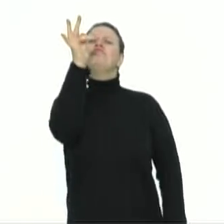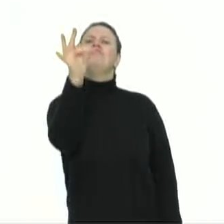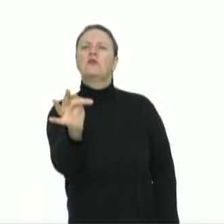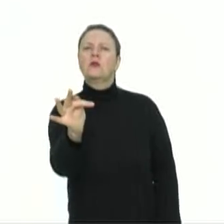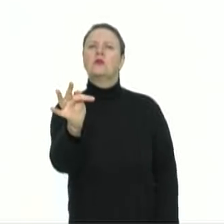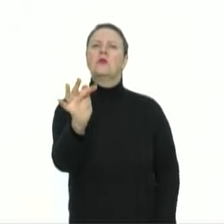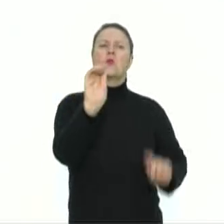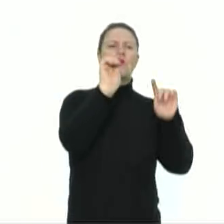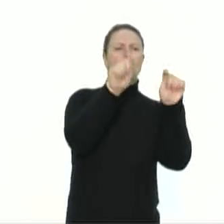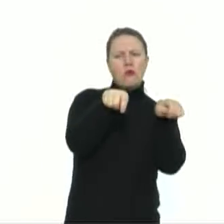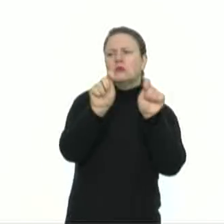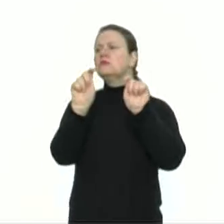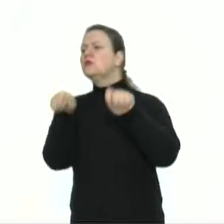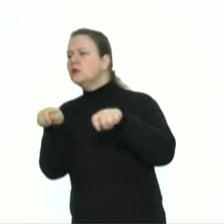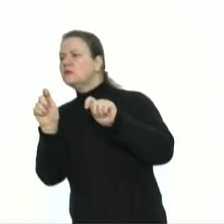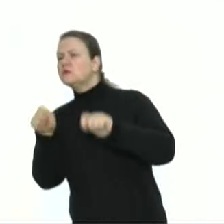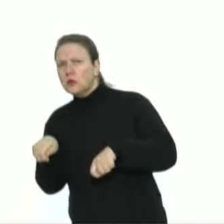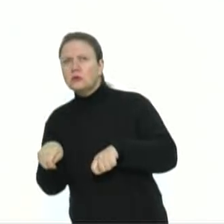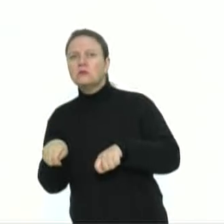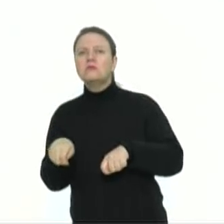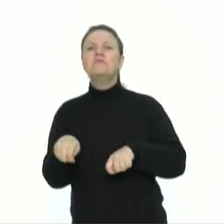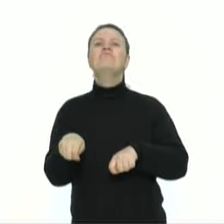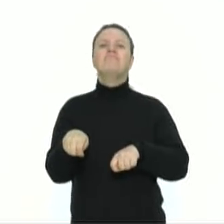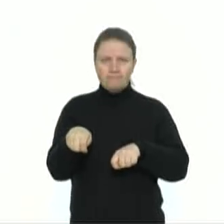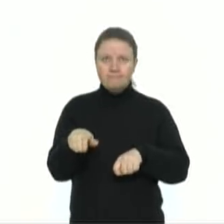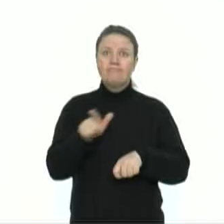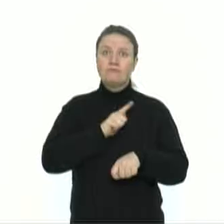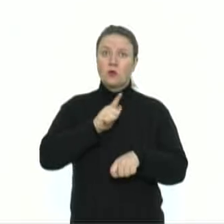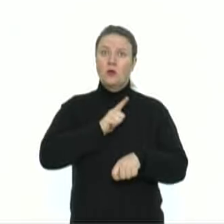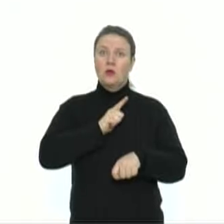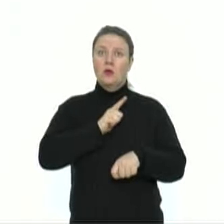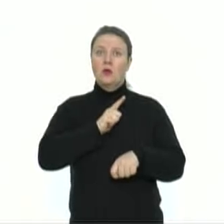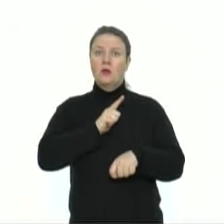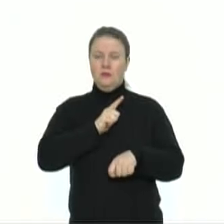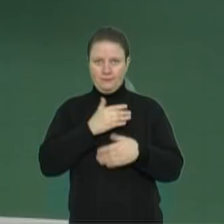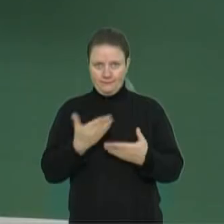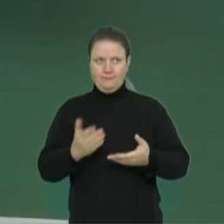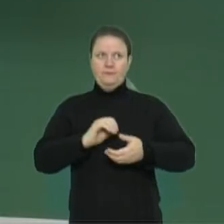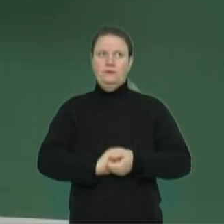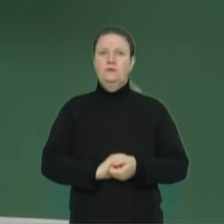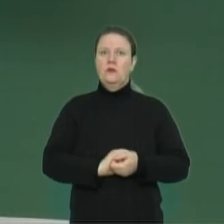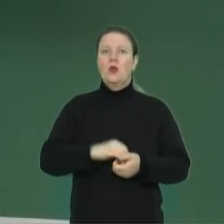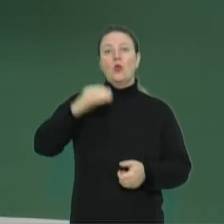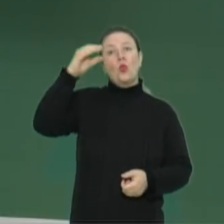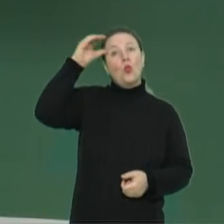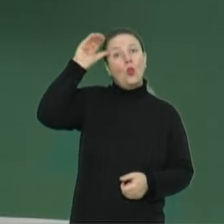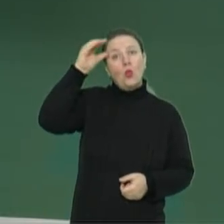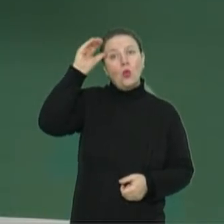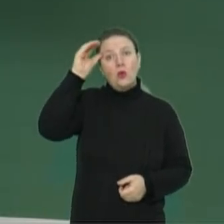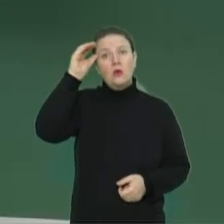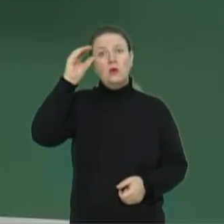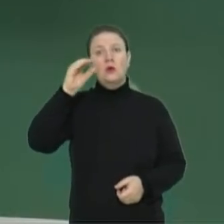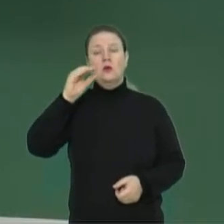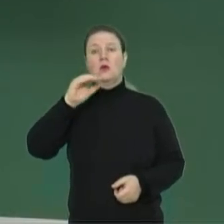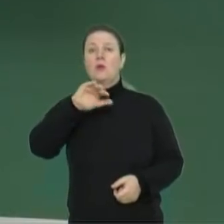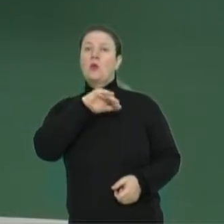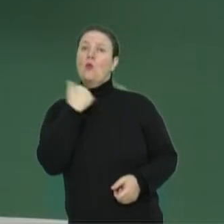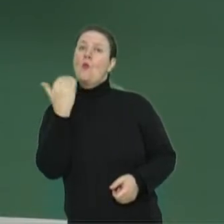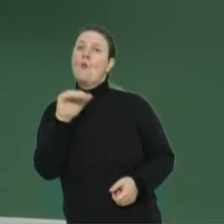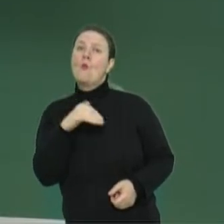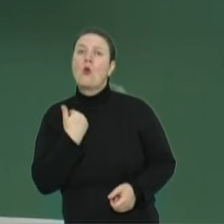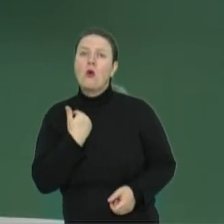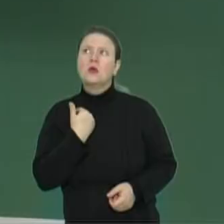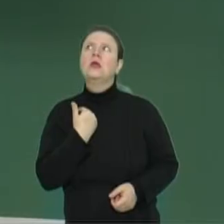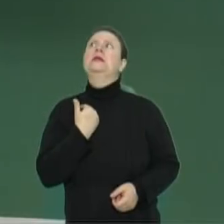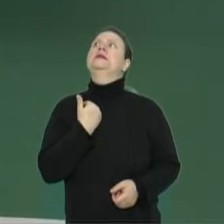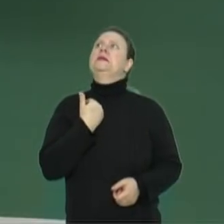às possibilidades. O ser humano é um ser para a morte, tá? E é a consciência da própria morte que possibilita